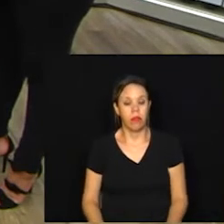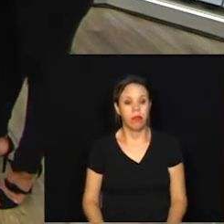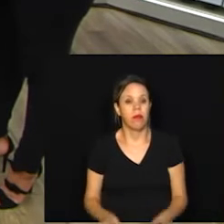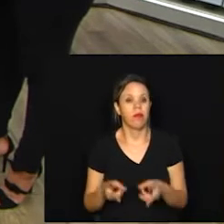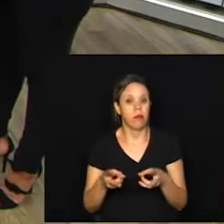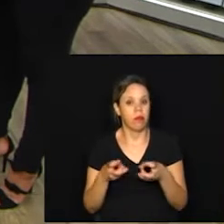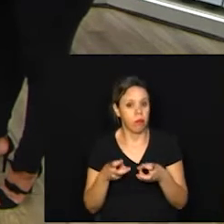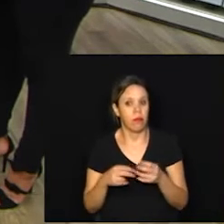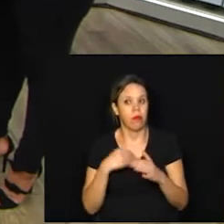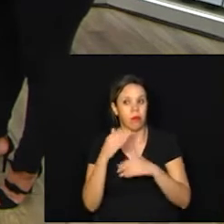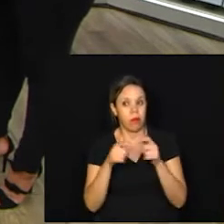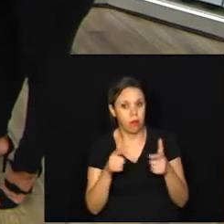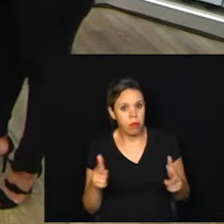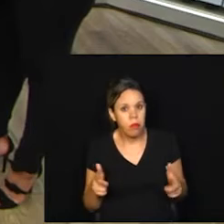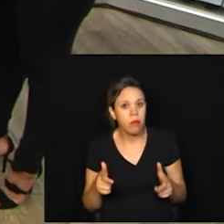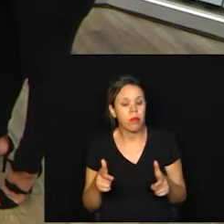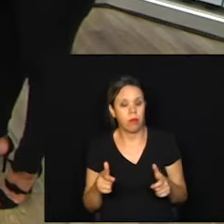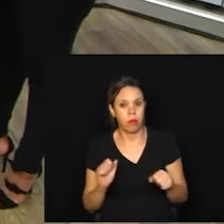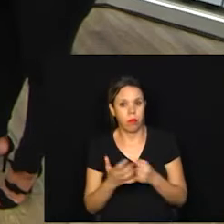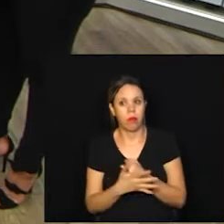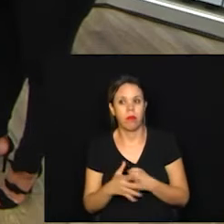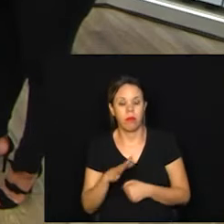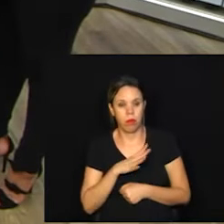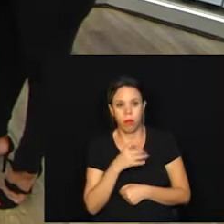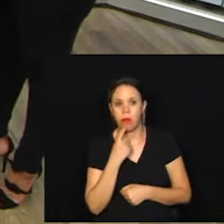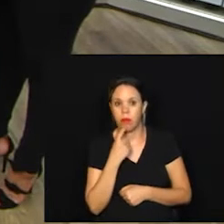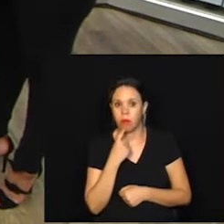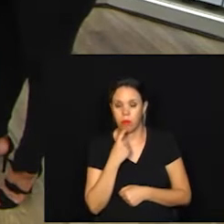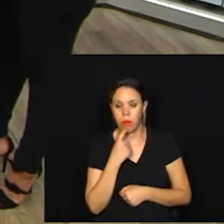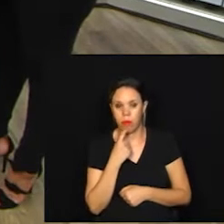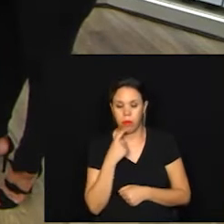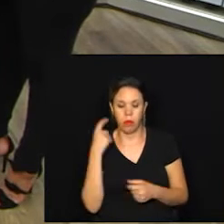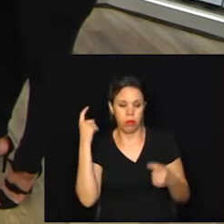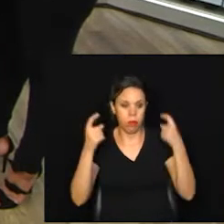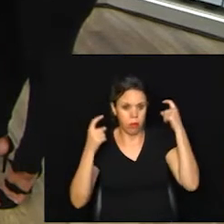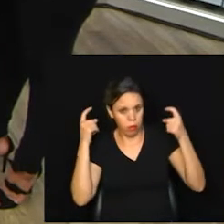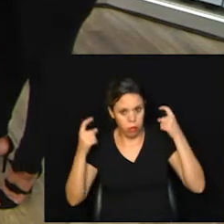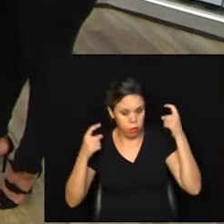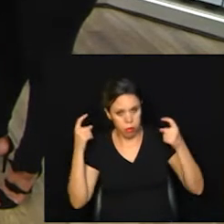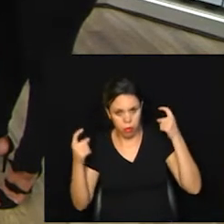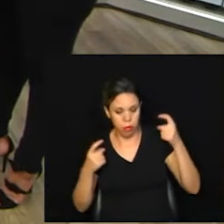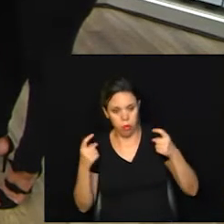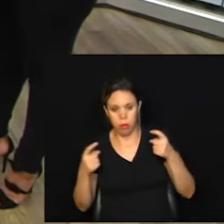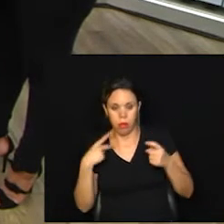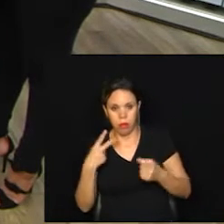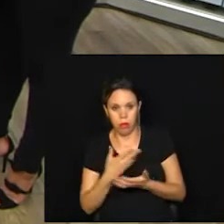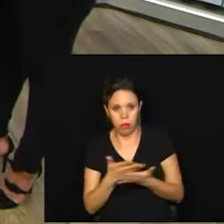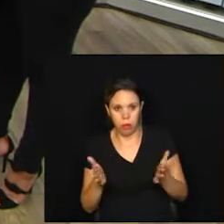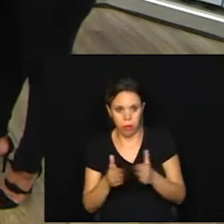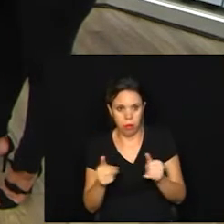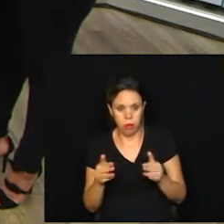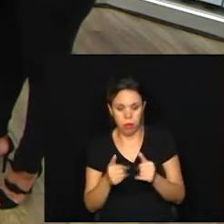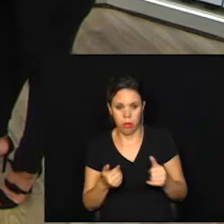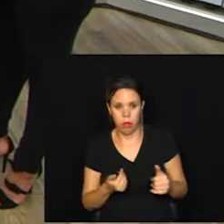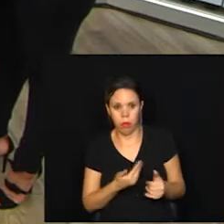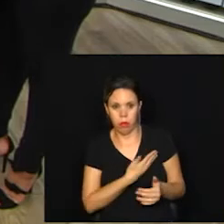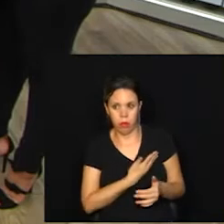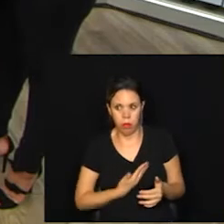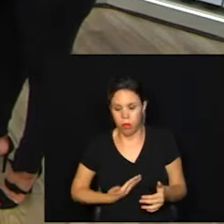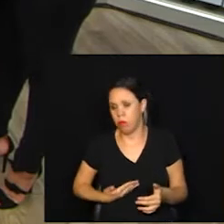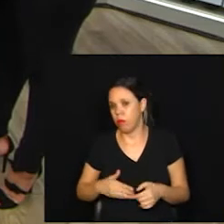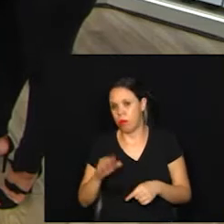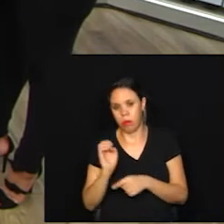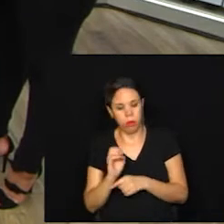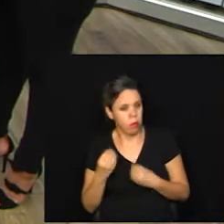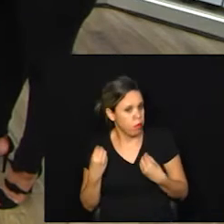então, né, o avanço da pandemia na cidade de Campinas, a preocupação dos parlamentares pedindo ao governo do estado